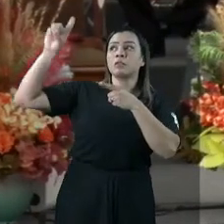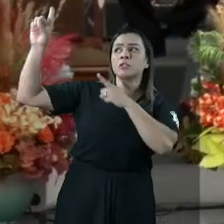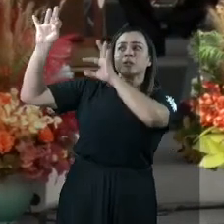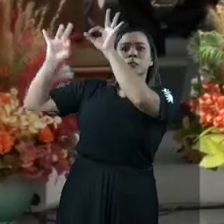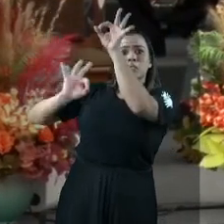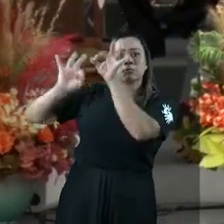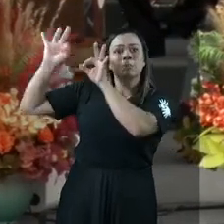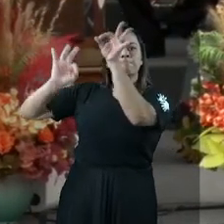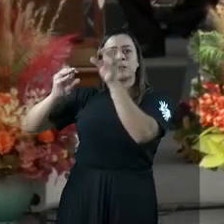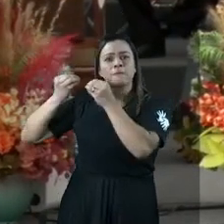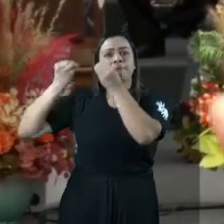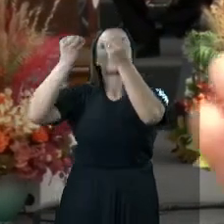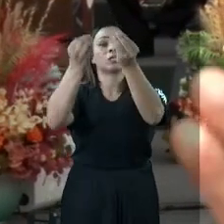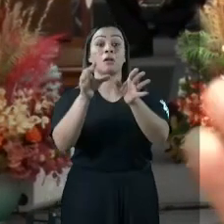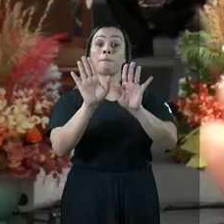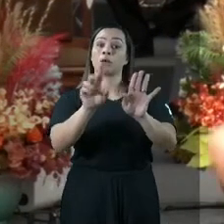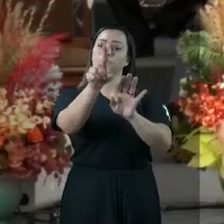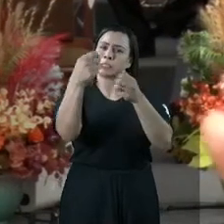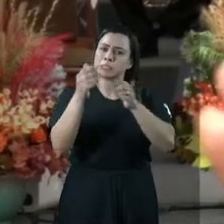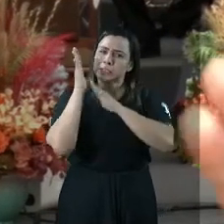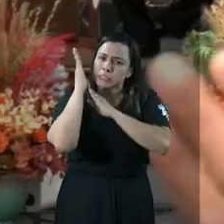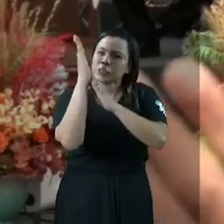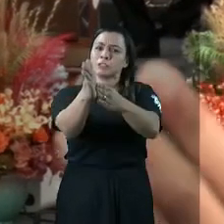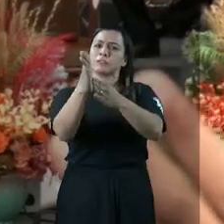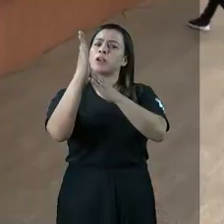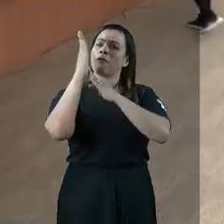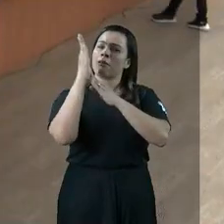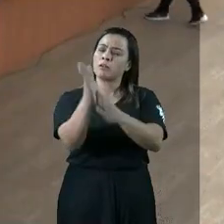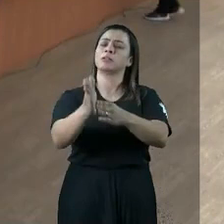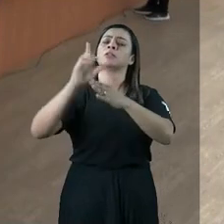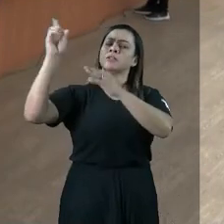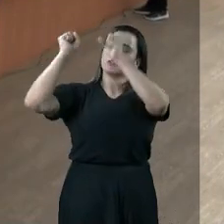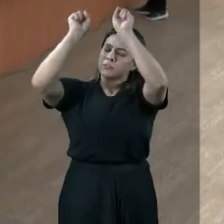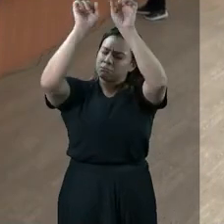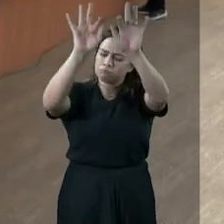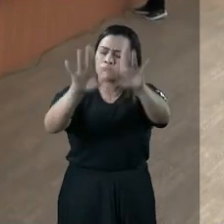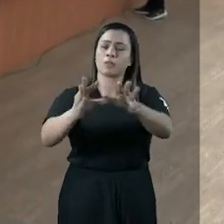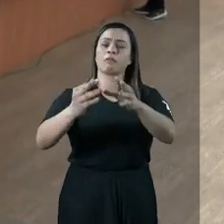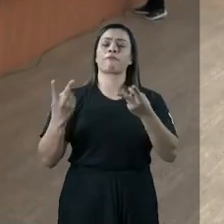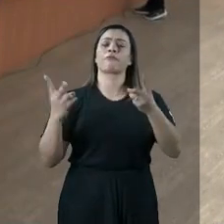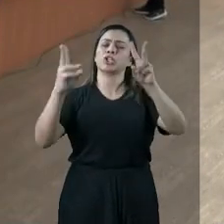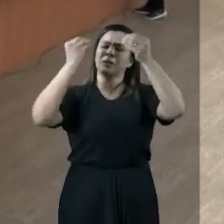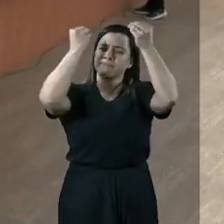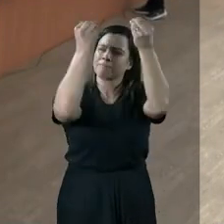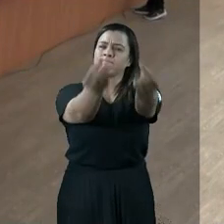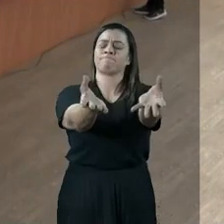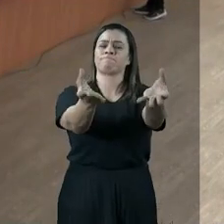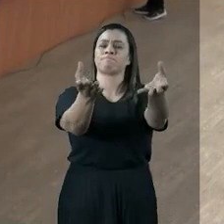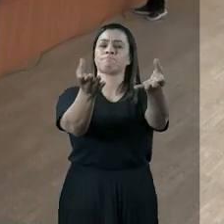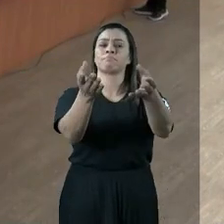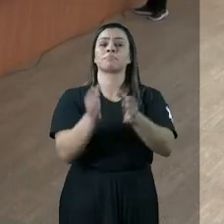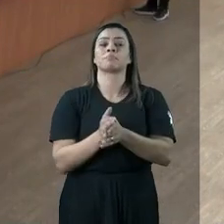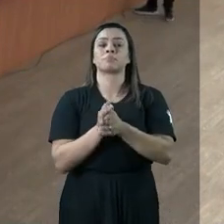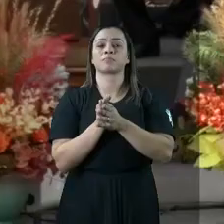te esperando depois das nuvens, depois das nuvens, depois das nuvens, depois das nuvens.